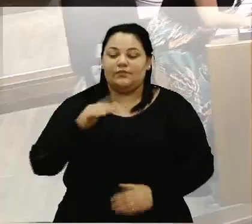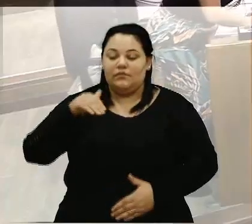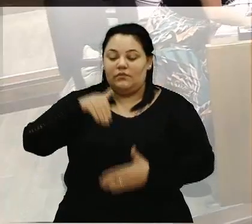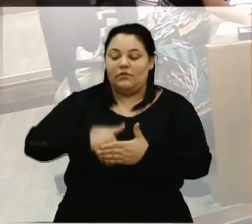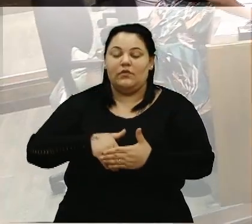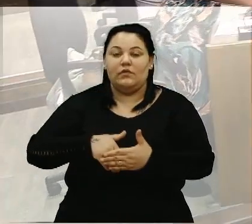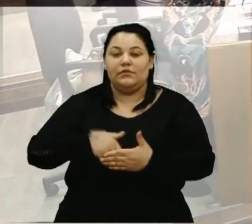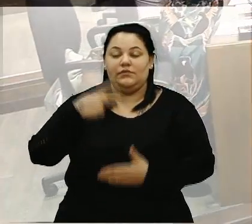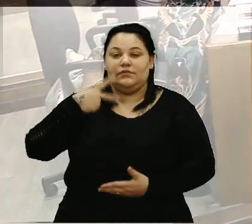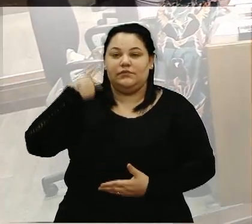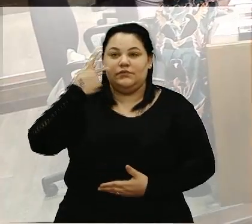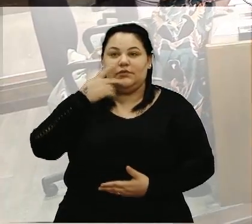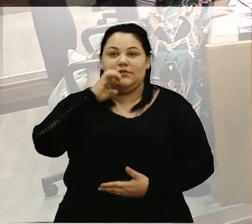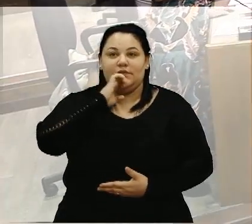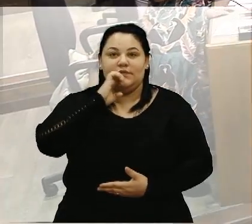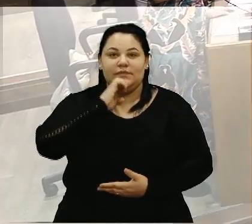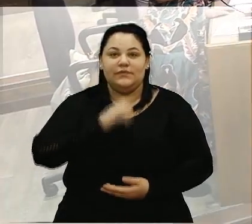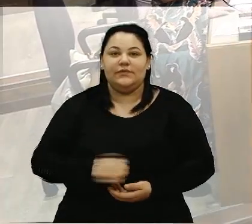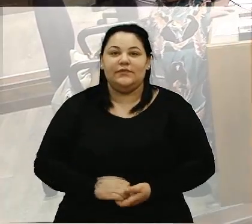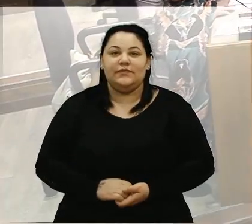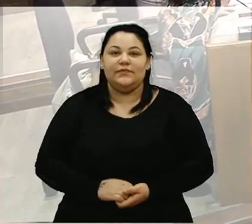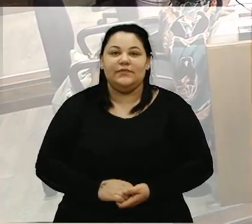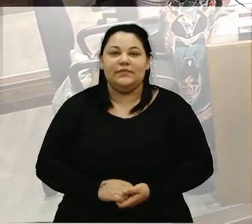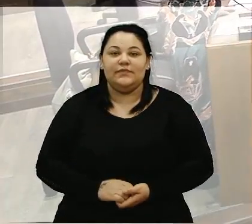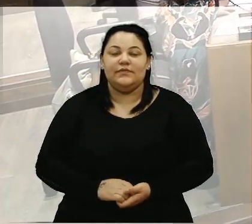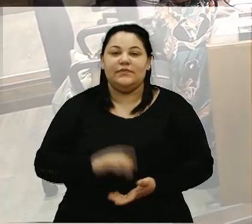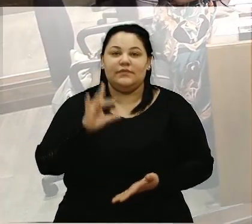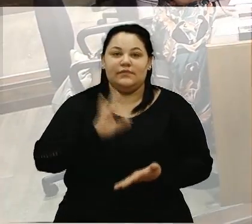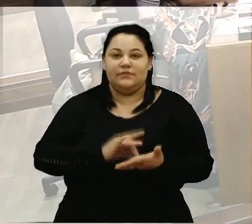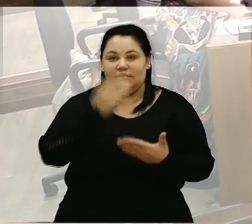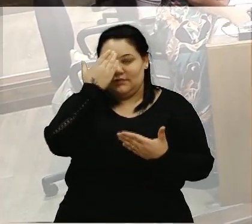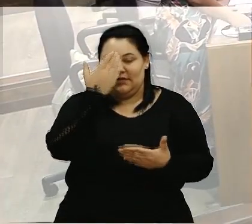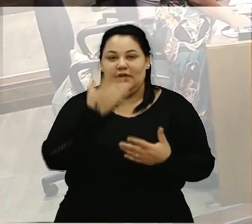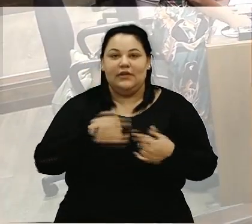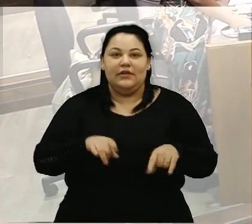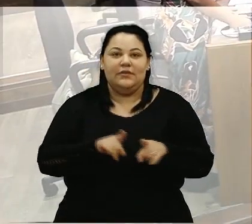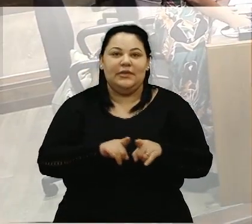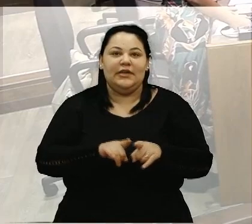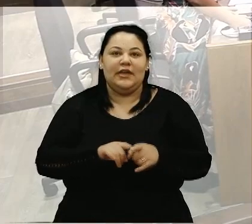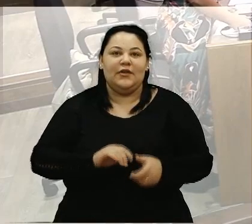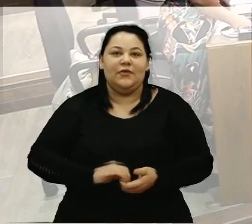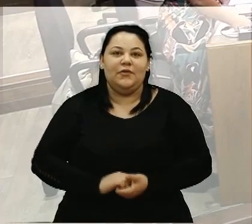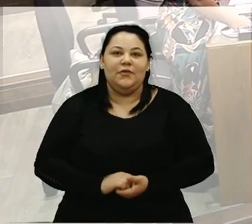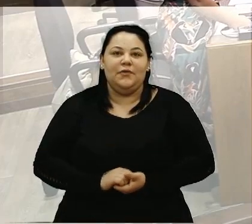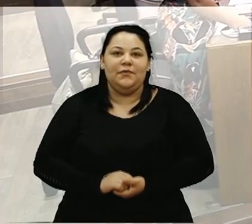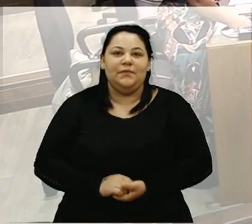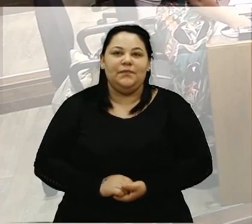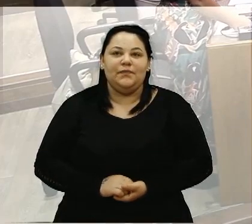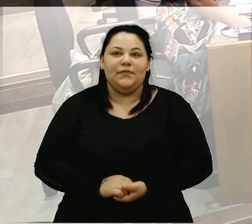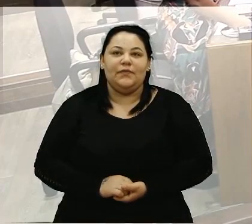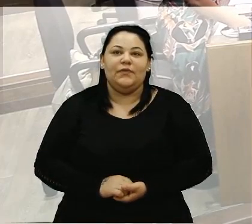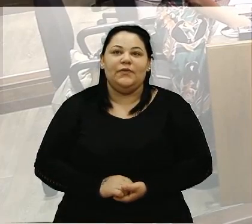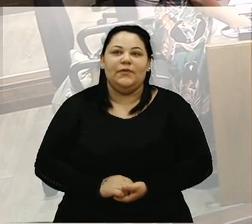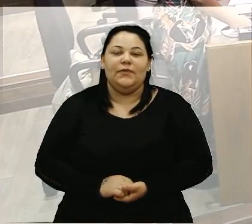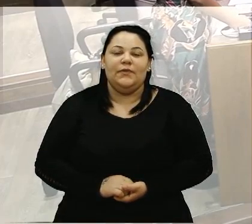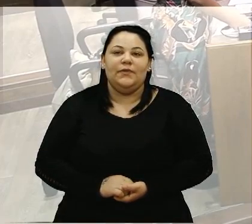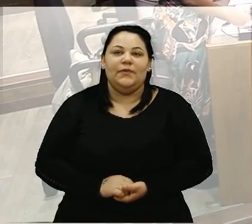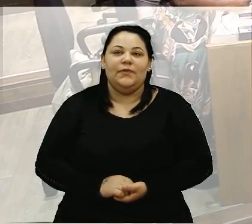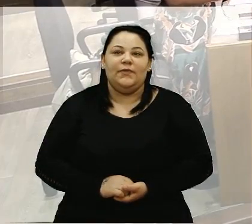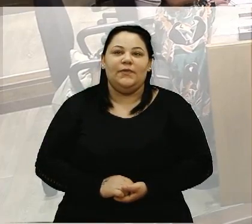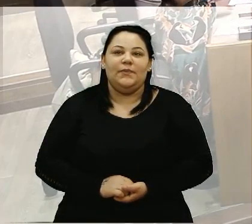Estela Balardim, no momento em que a gente registra e agradece também a presença do nosso ex-vereador aqui no plenário, Gemerson Hoffmann, sempre bem-vindo.